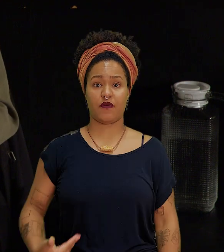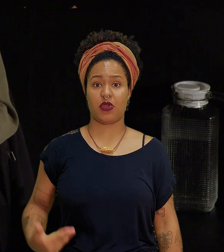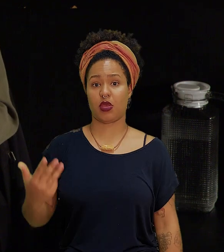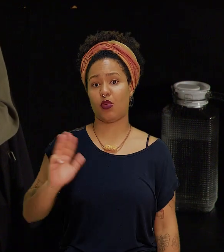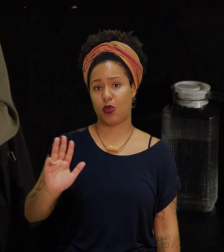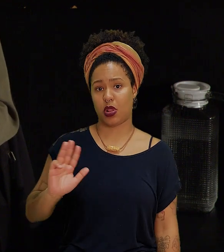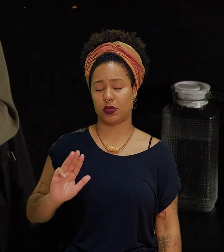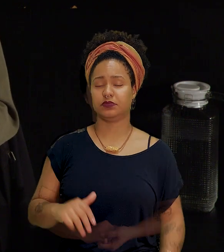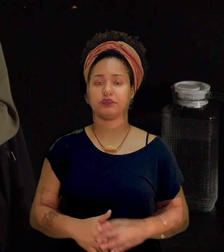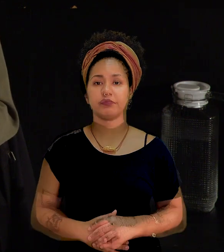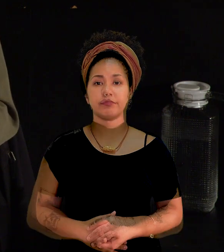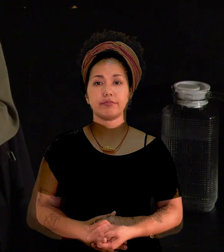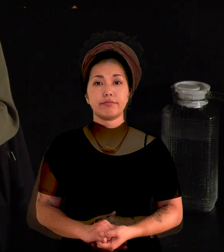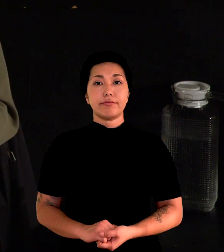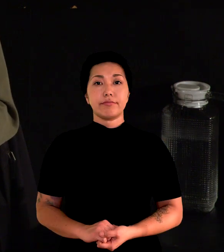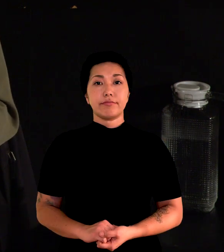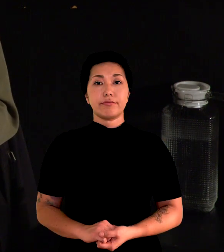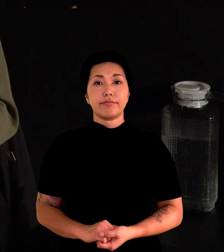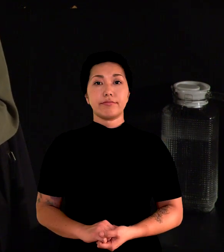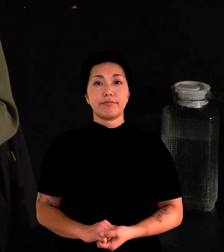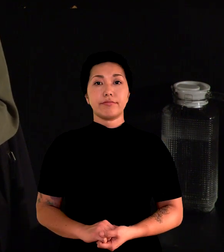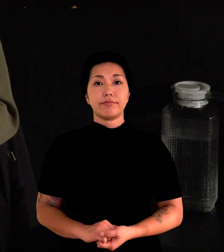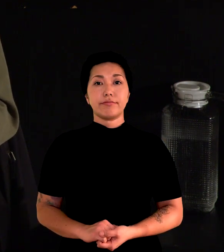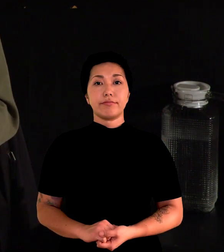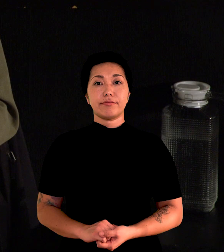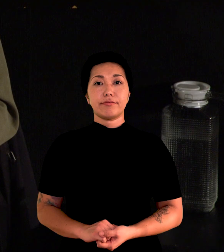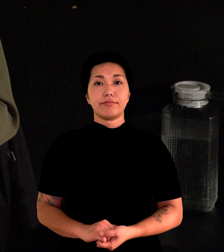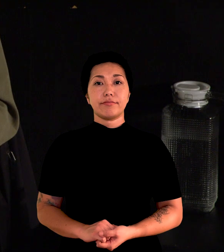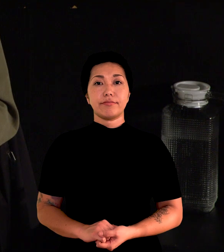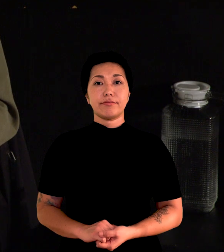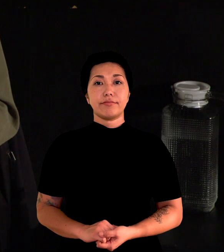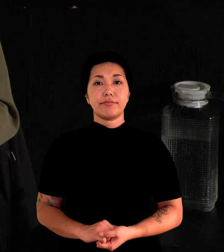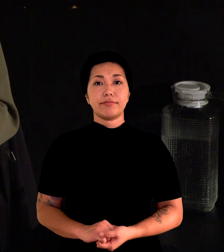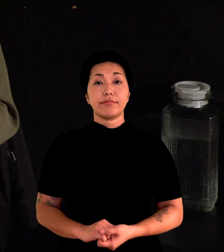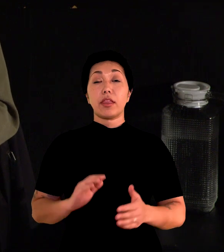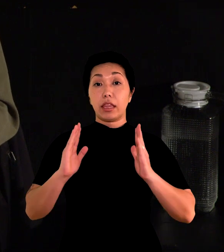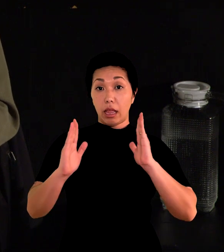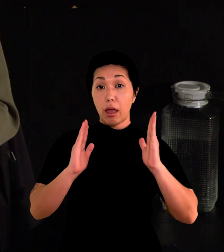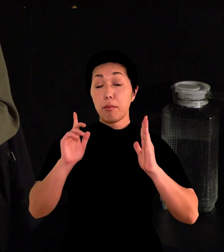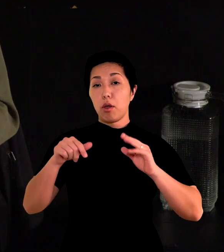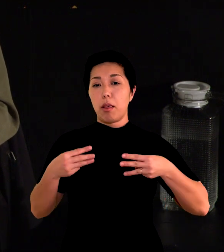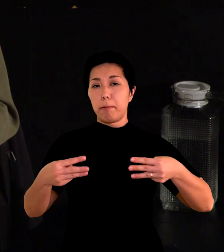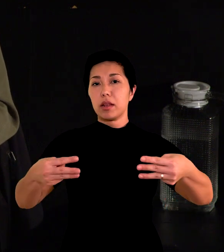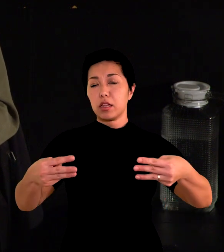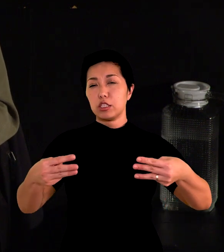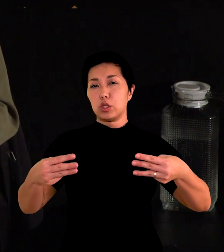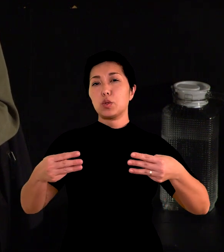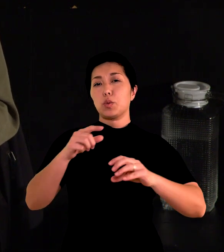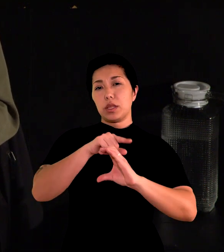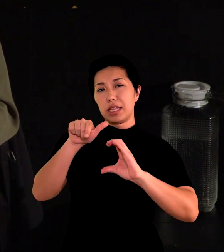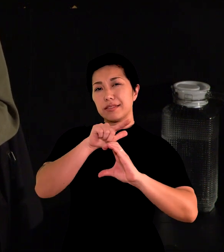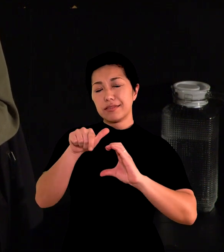Lula, né, na época em que era ministro da Ciência e